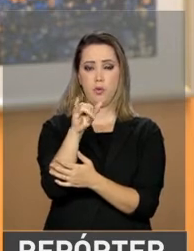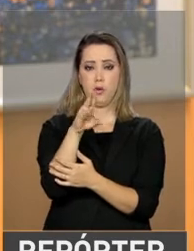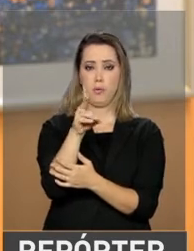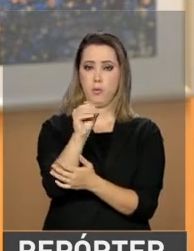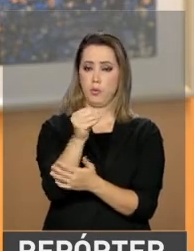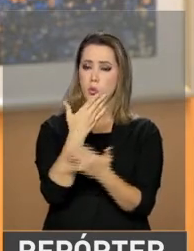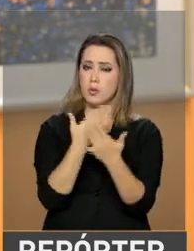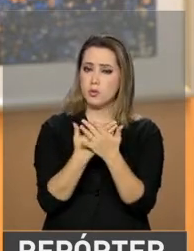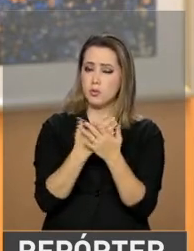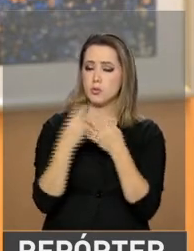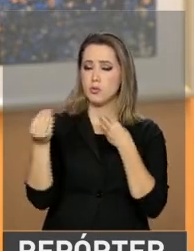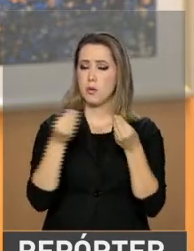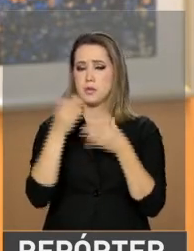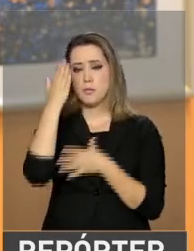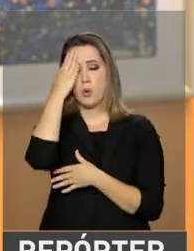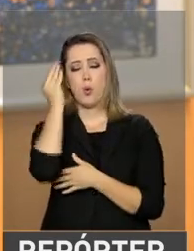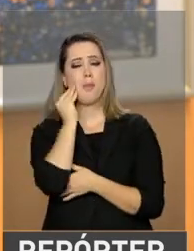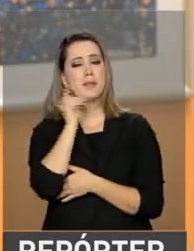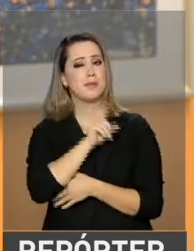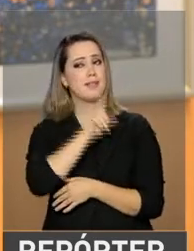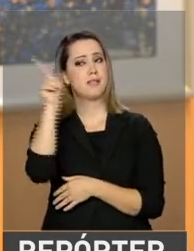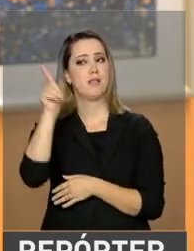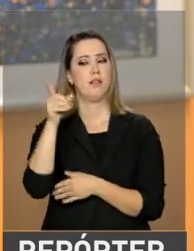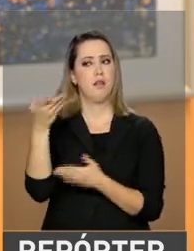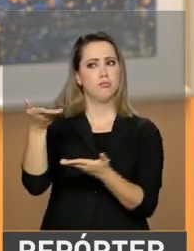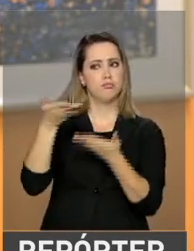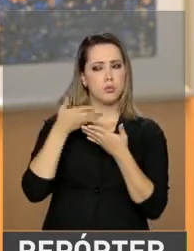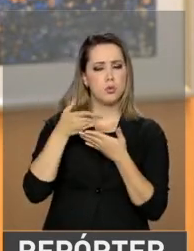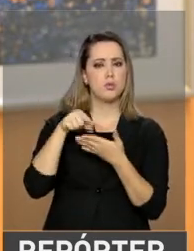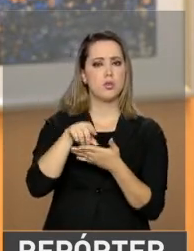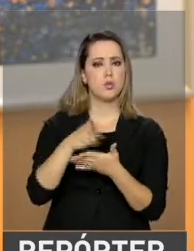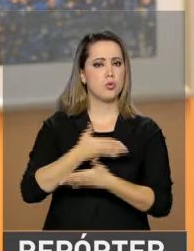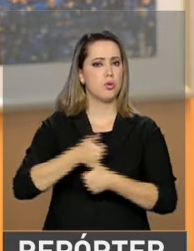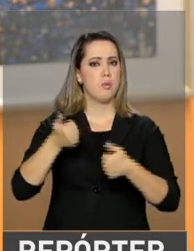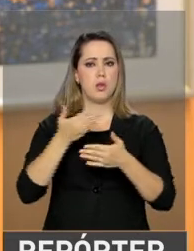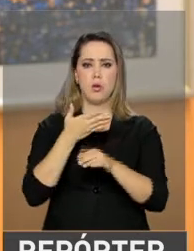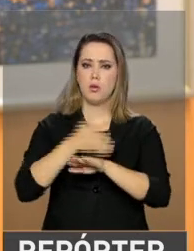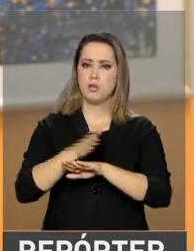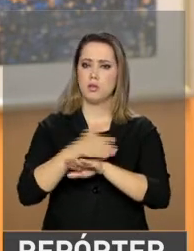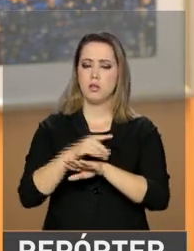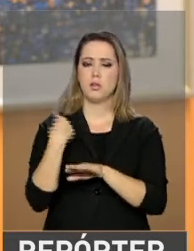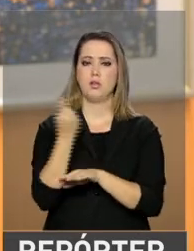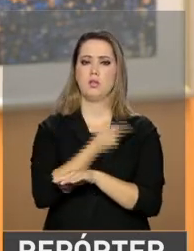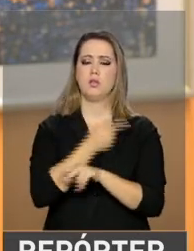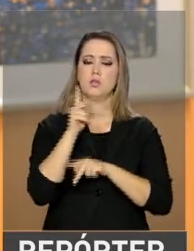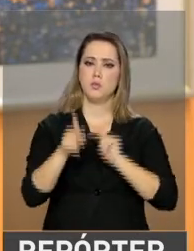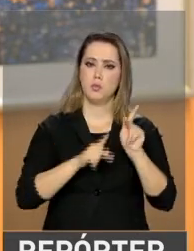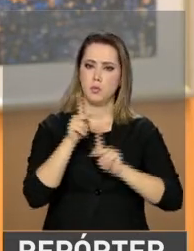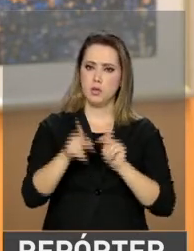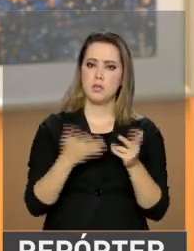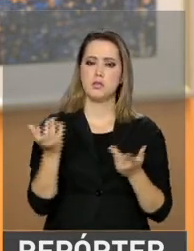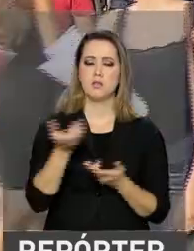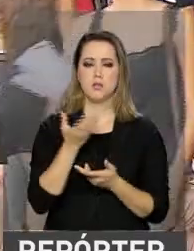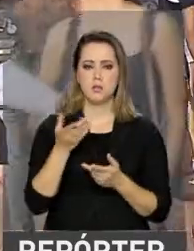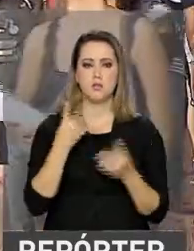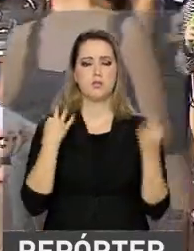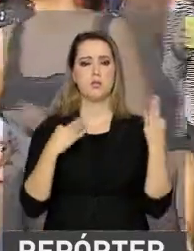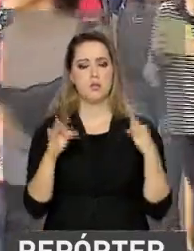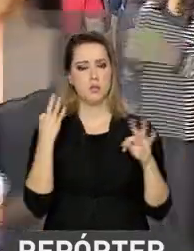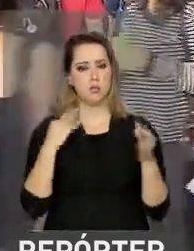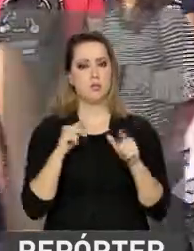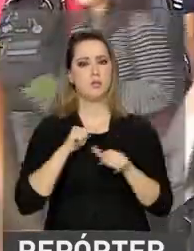experiência do reino unido nos sirva para qualificar melhor a nossa população que pretende trabalhar com turismo a